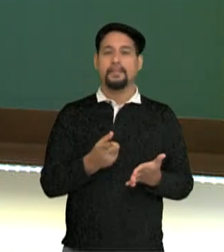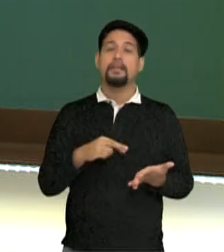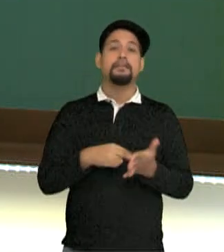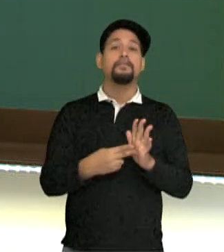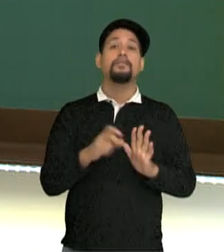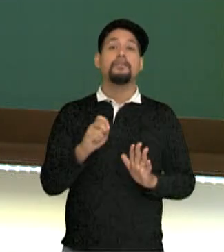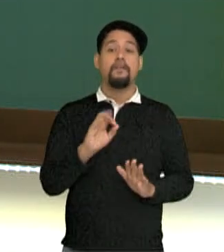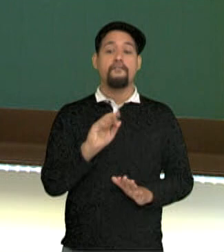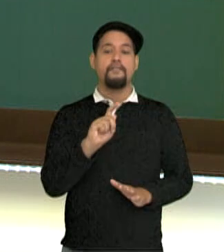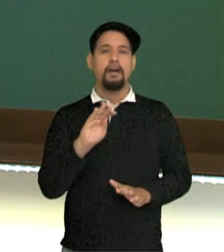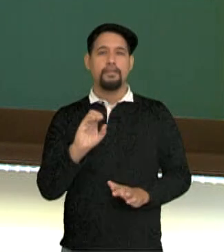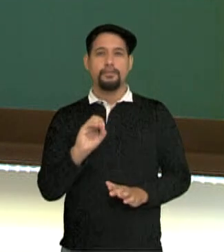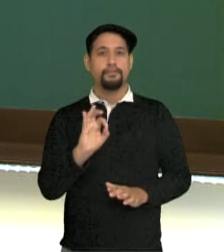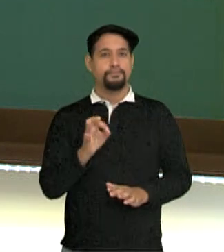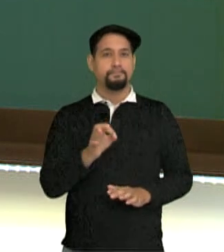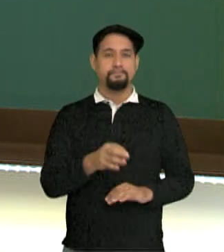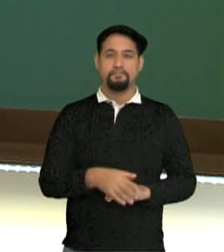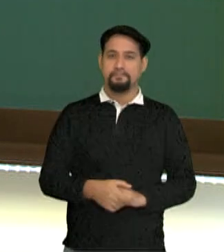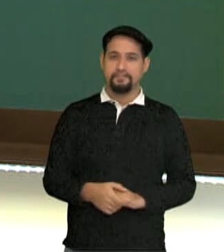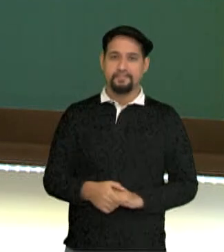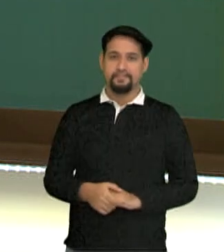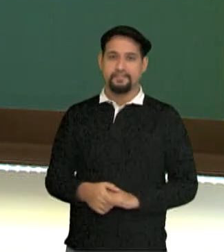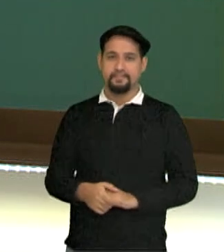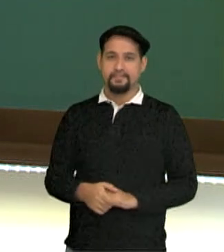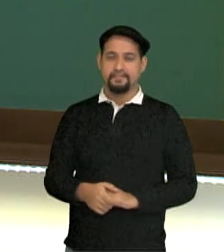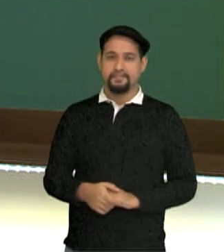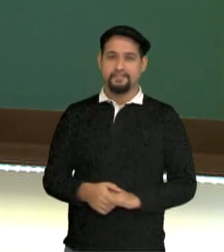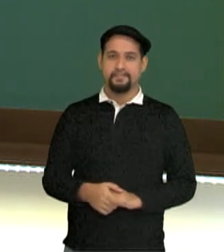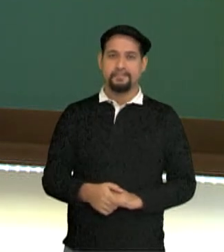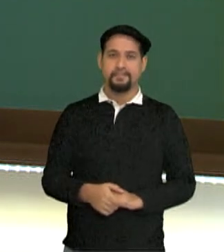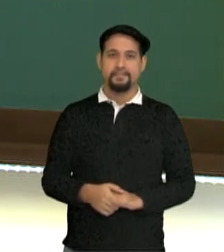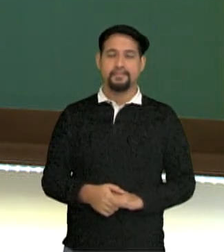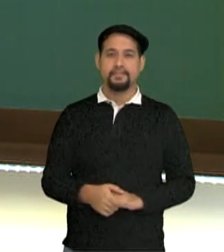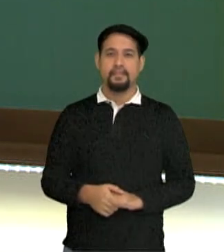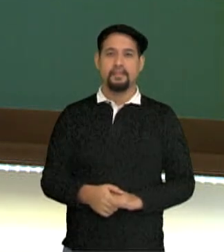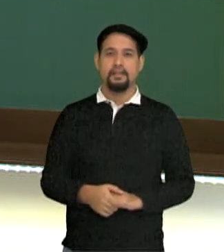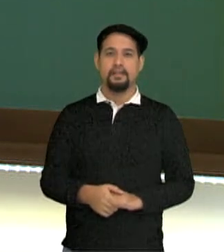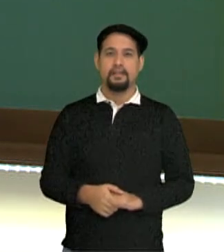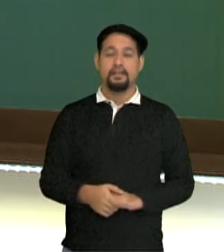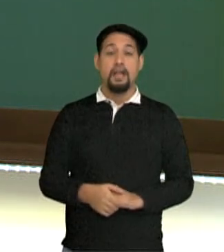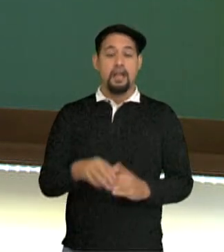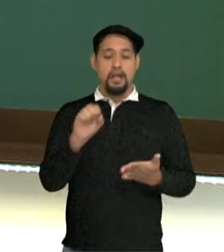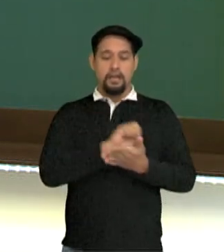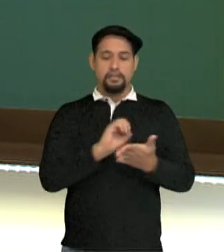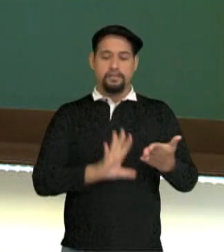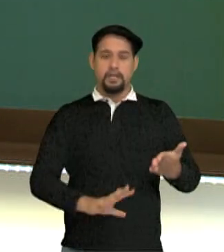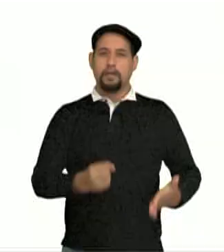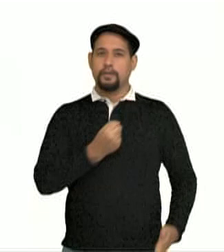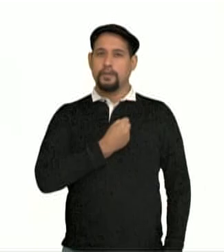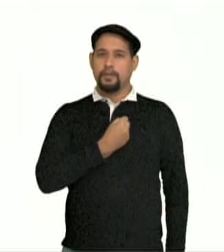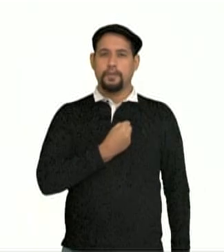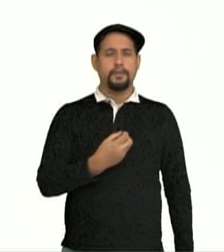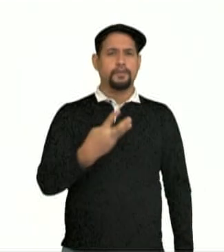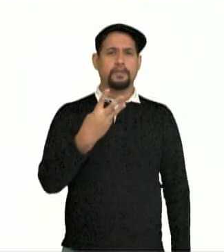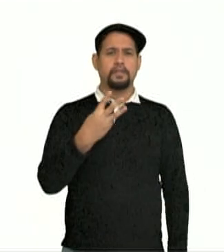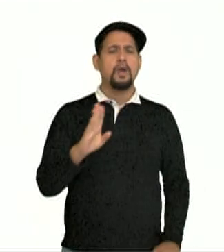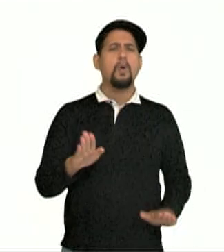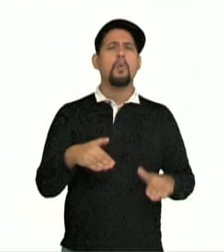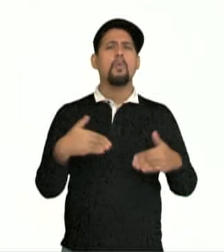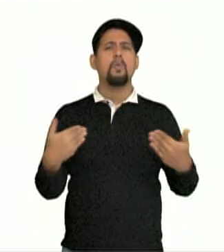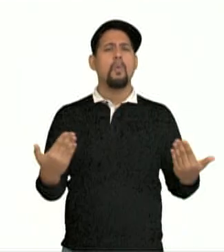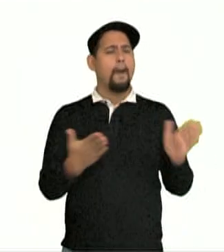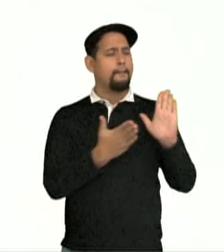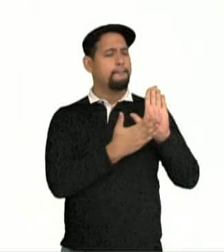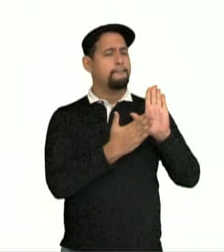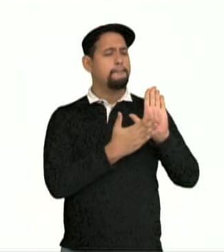um fato. Ok? Belezinha? Atividade 3. Qual que é a minha proposta